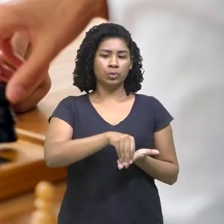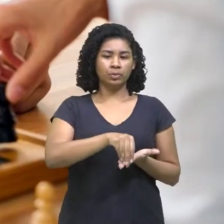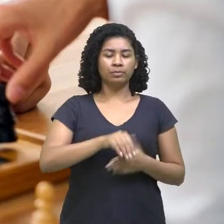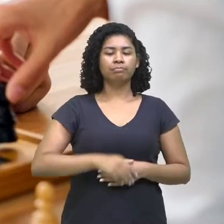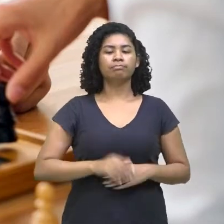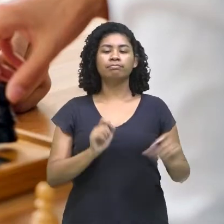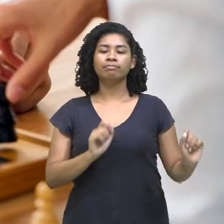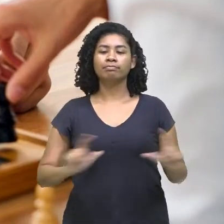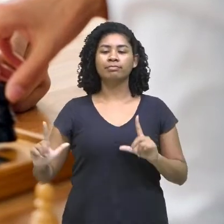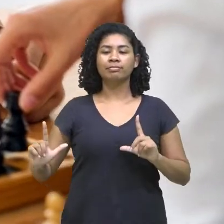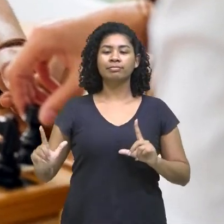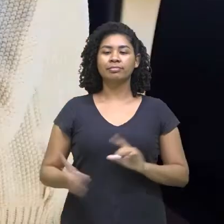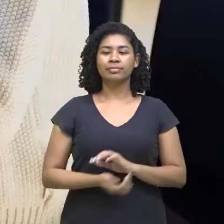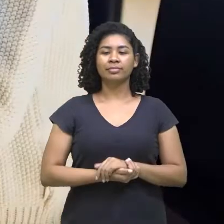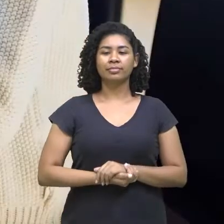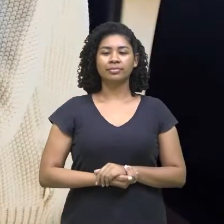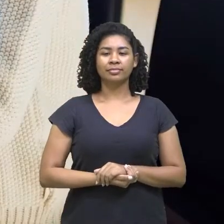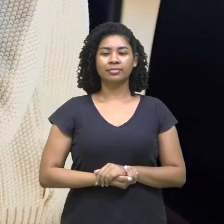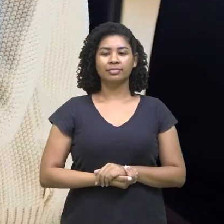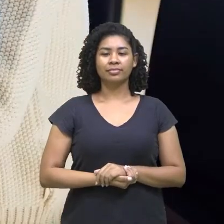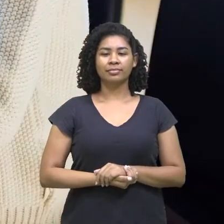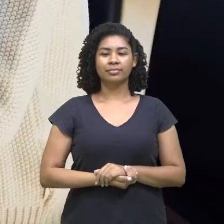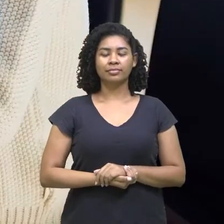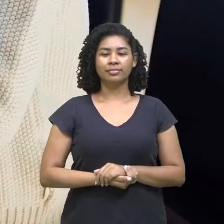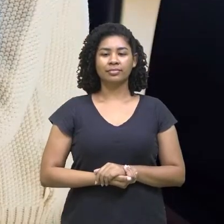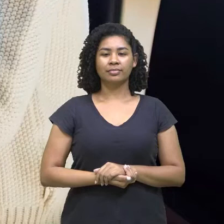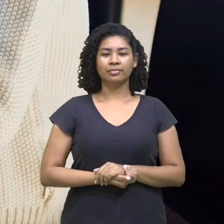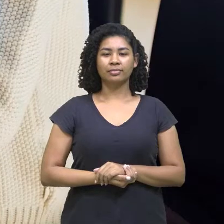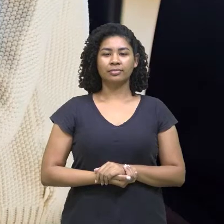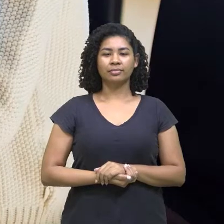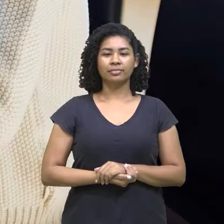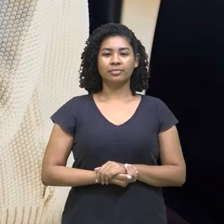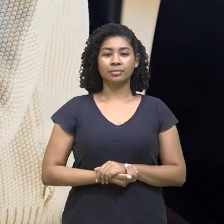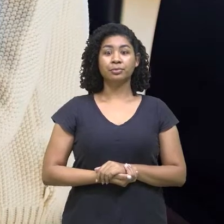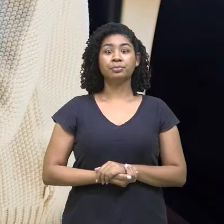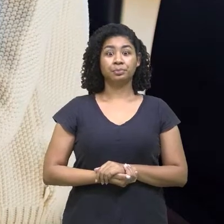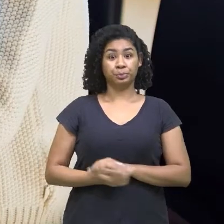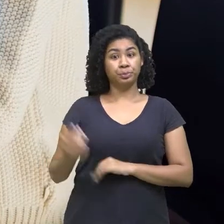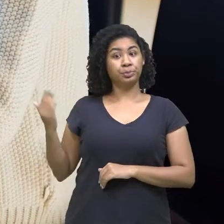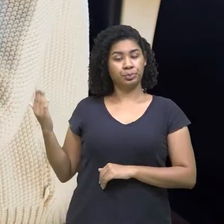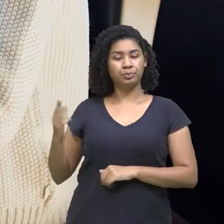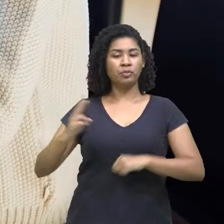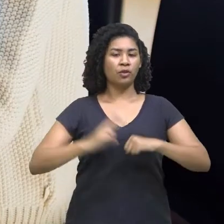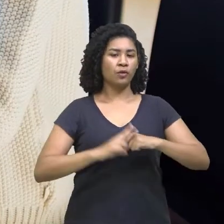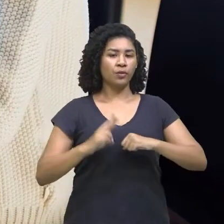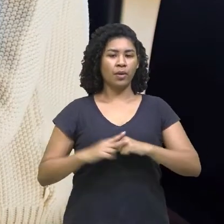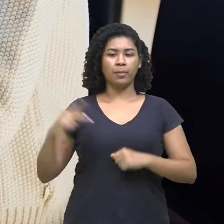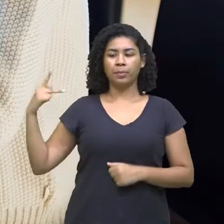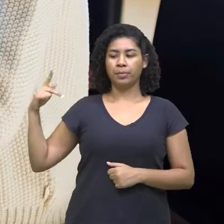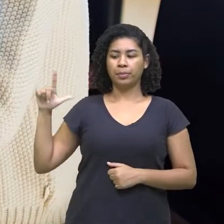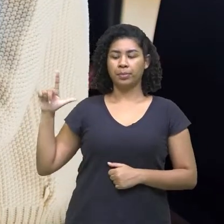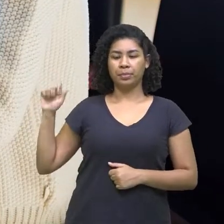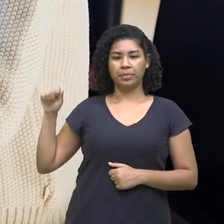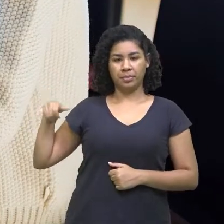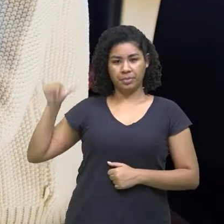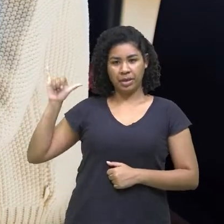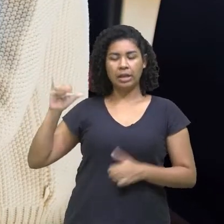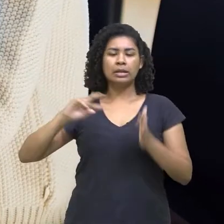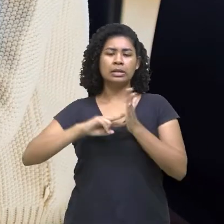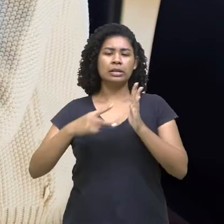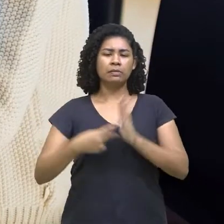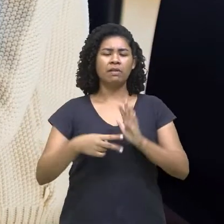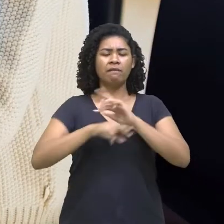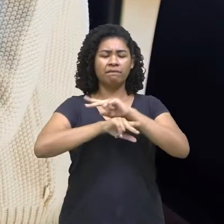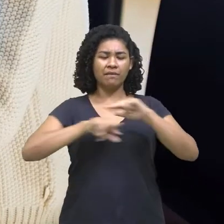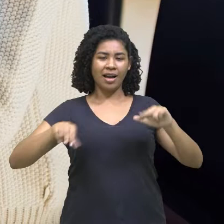próximo. Play chess, jogar xadrez. Ainda o verbo play, ele tem vários significados, não é? A gente acabou de ver